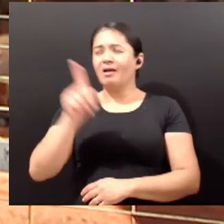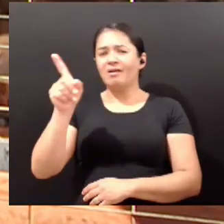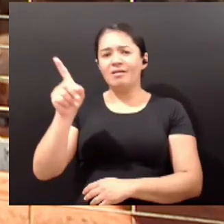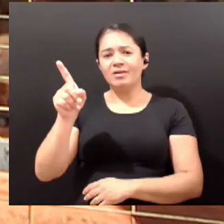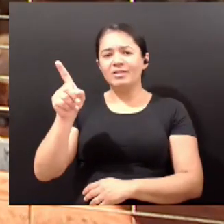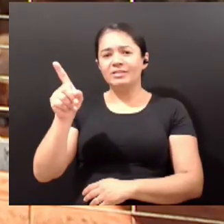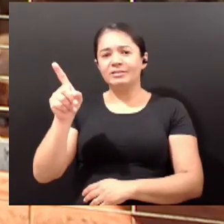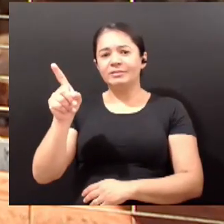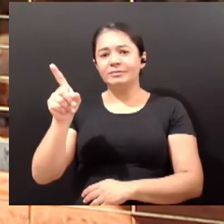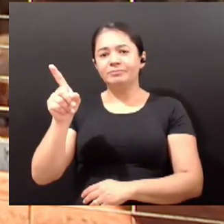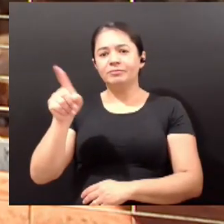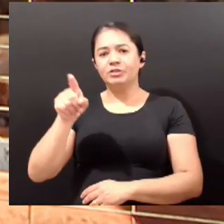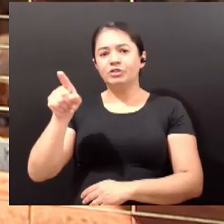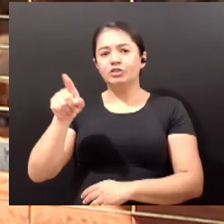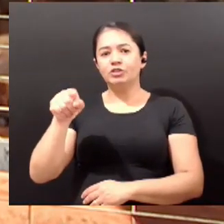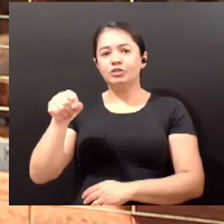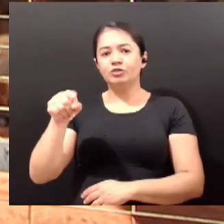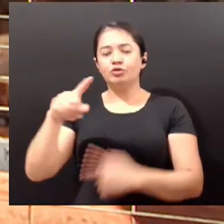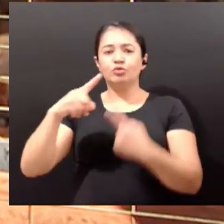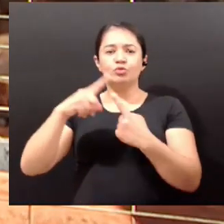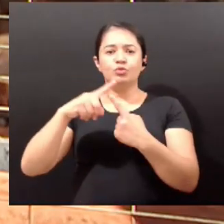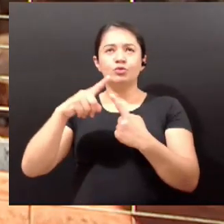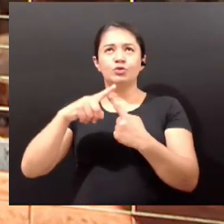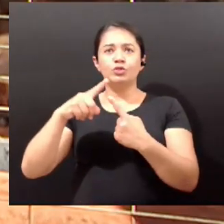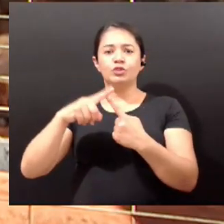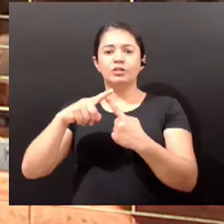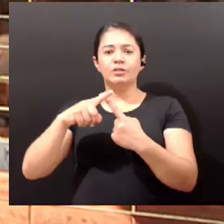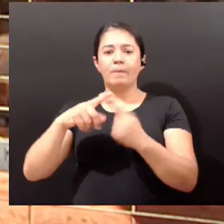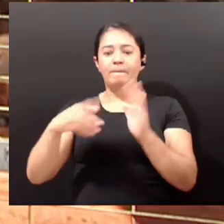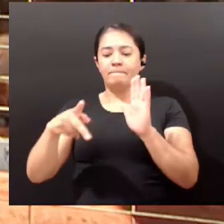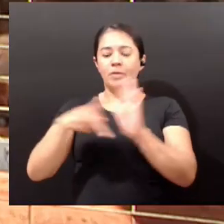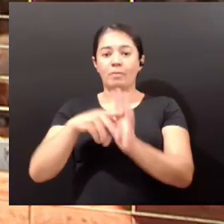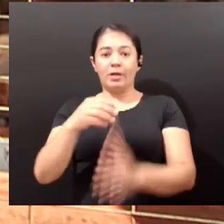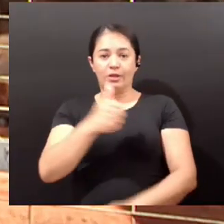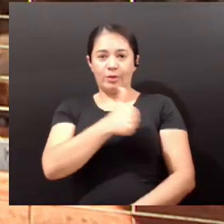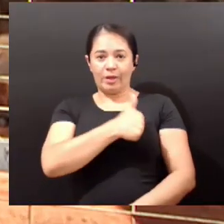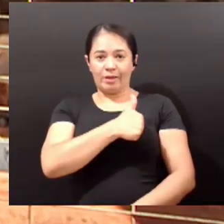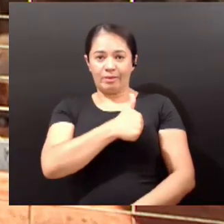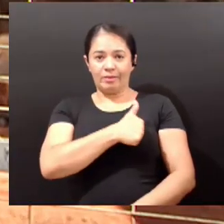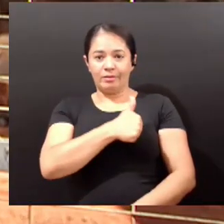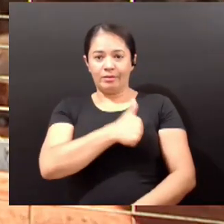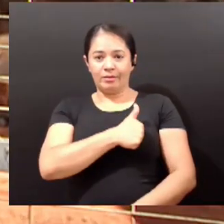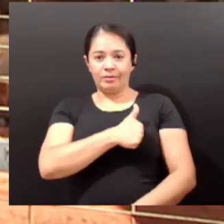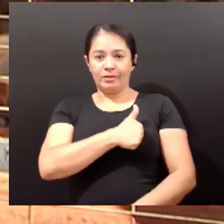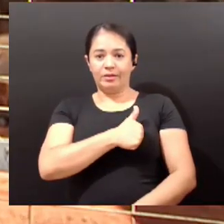uma subespécie do Canadá, por exemplo,